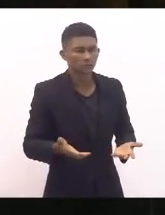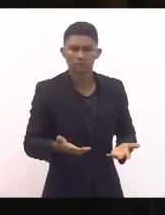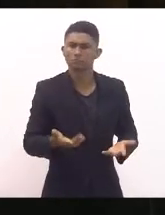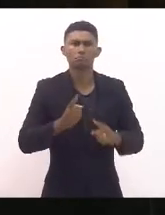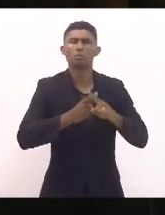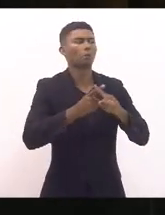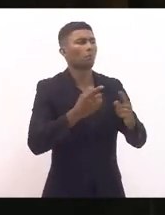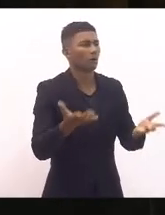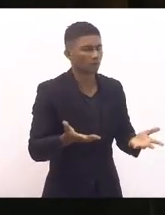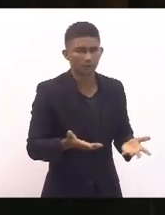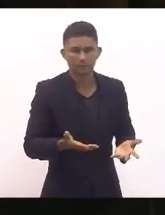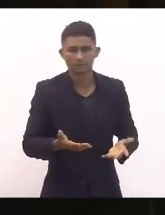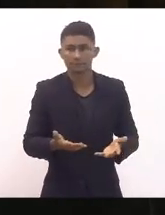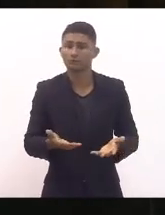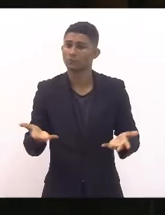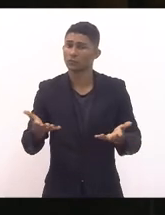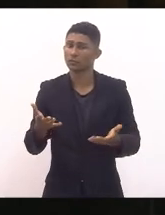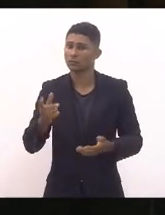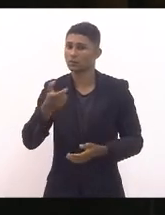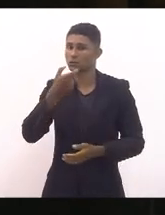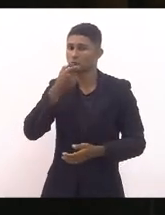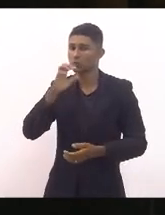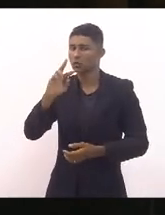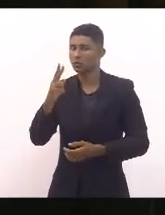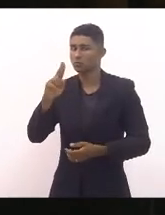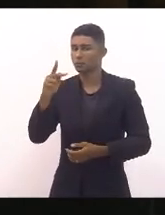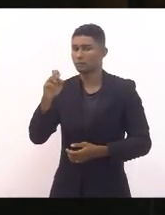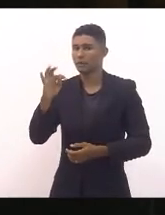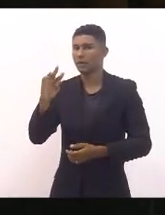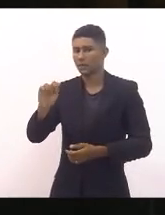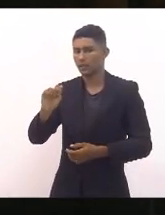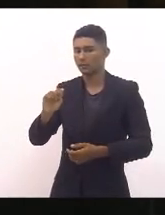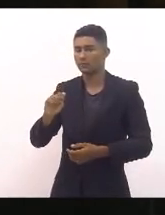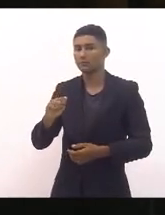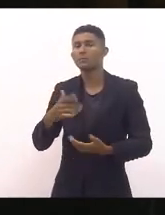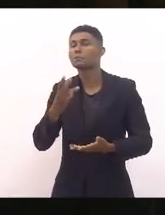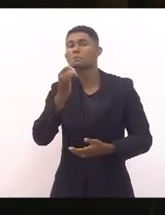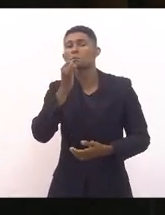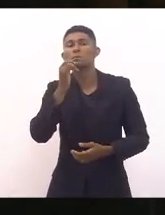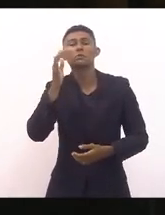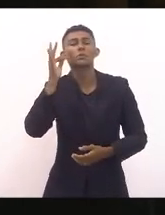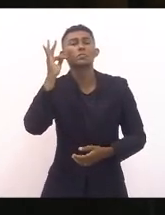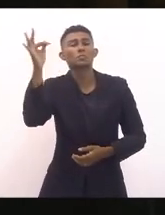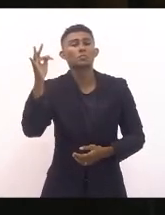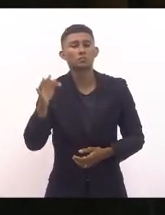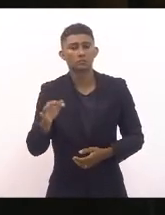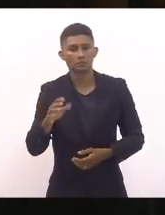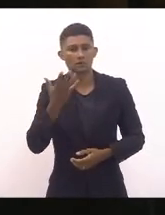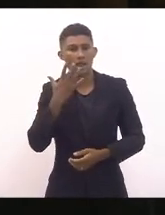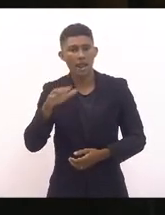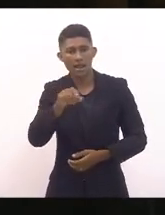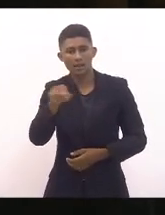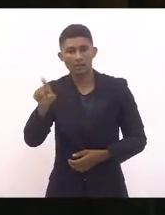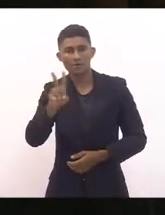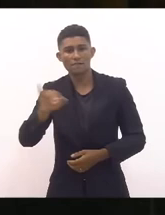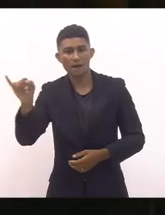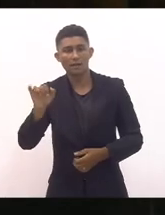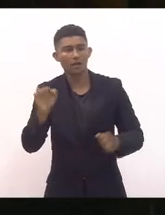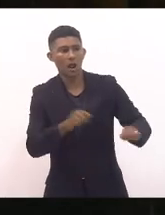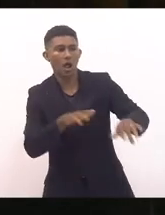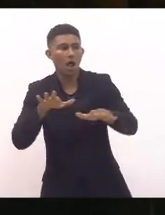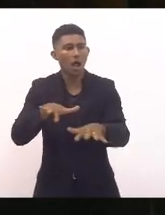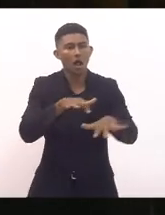mesma maneira, hoje é uma chupeta. Amanhã as nossas crianças estarão na marcha da maconha, como já esteve alguns relatos